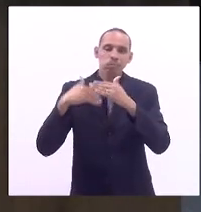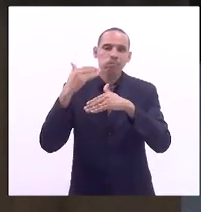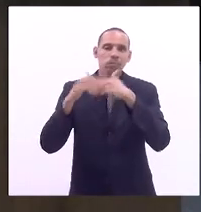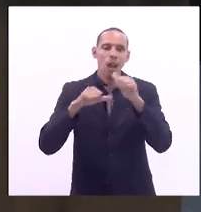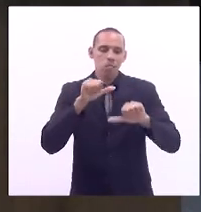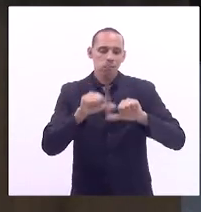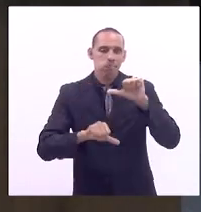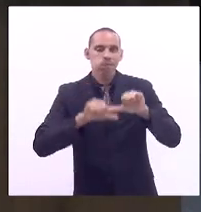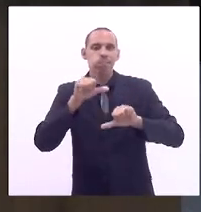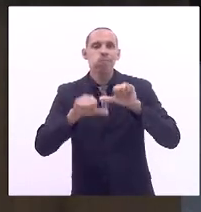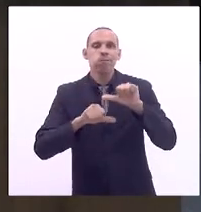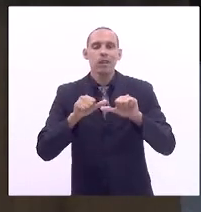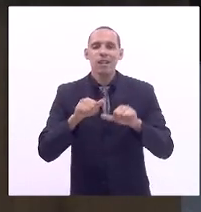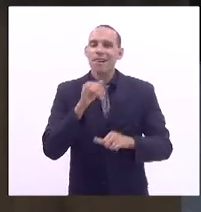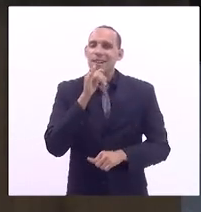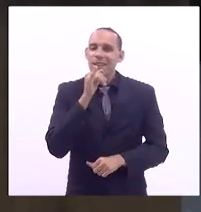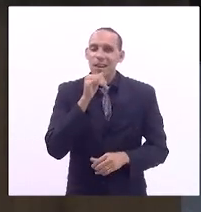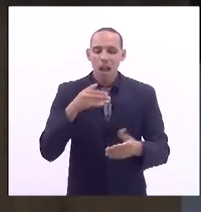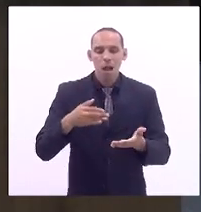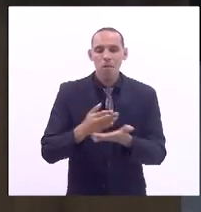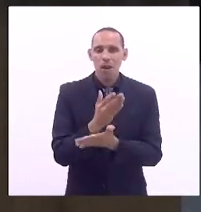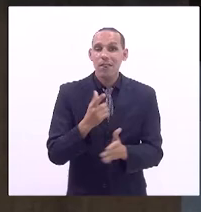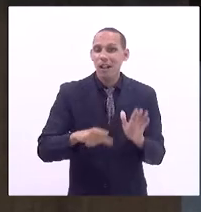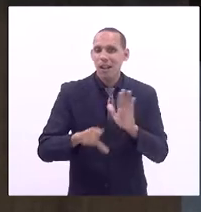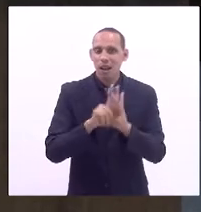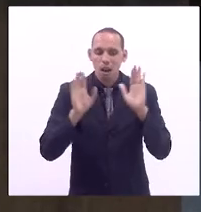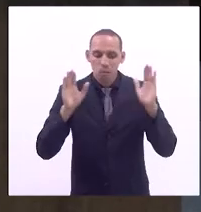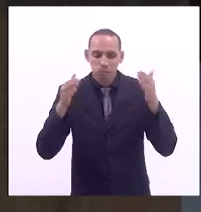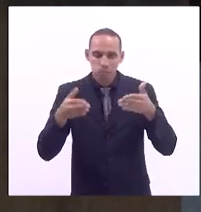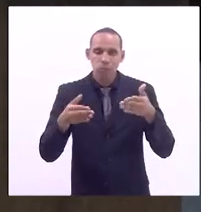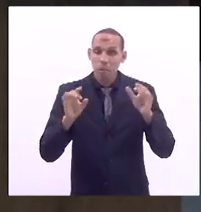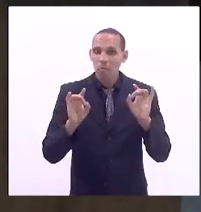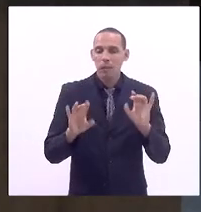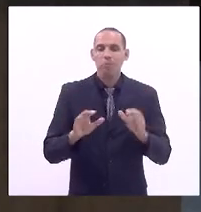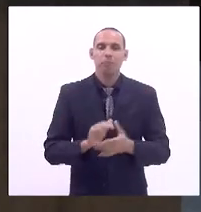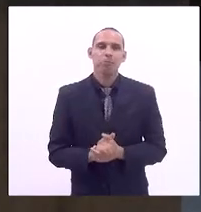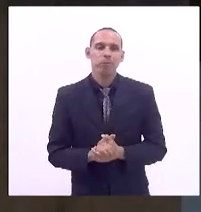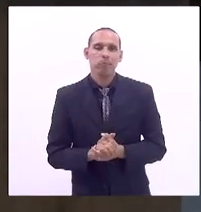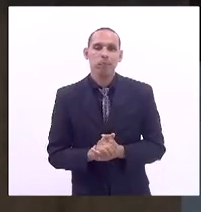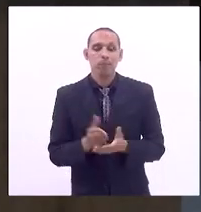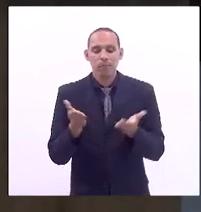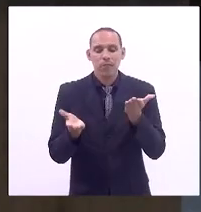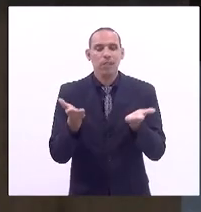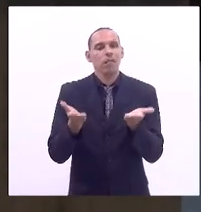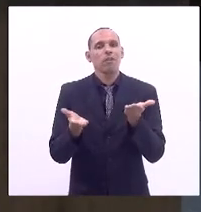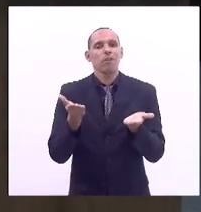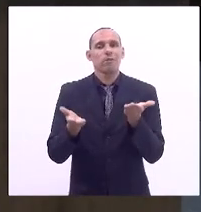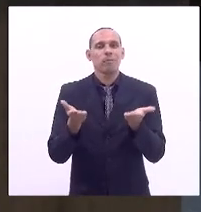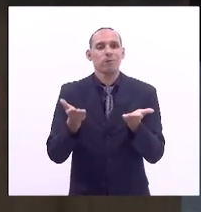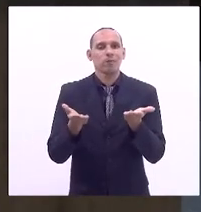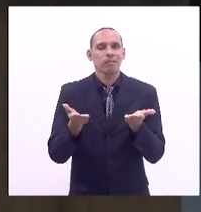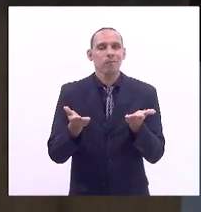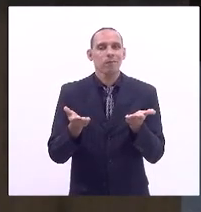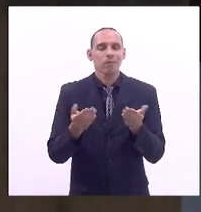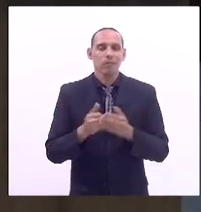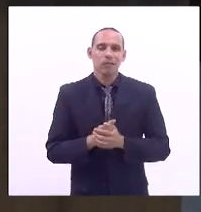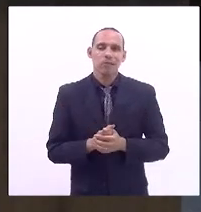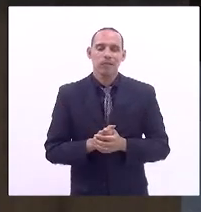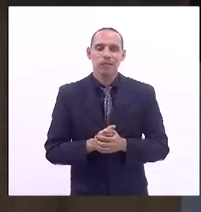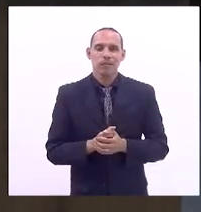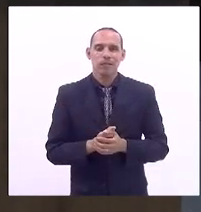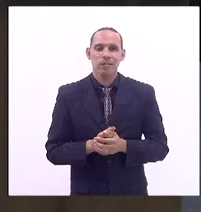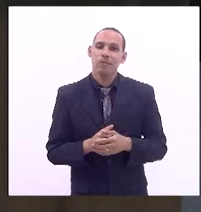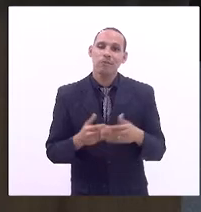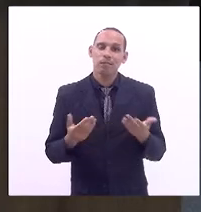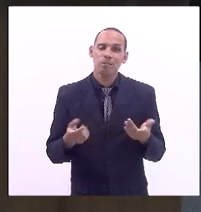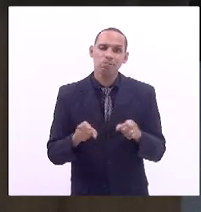conseguindo mudanças como aprovação da legislação da Dedicação exclusiva que é que pararam as condições e